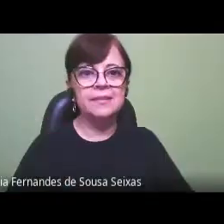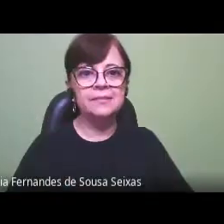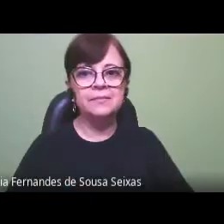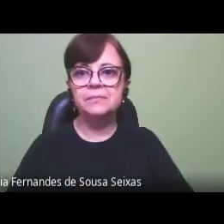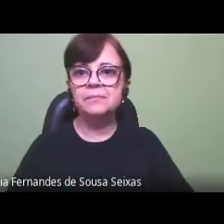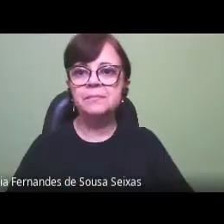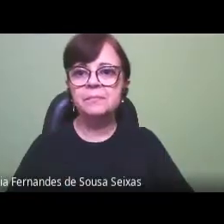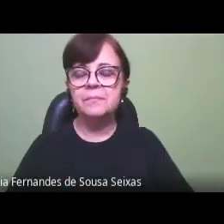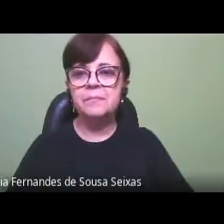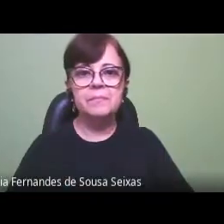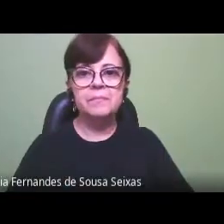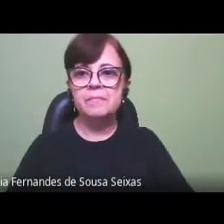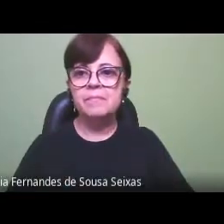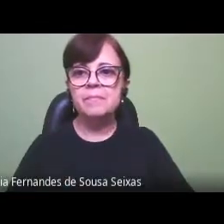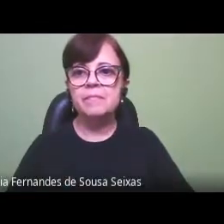Rosana.